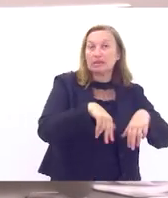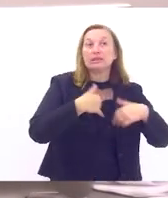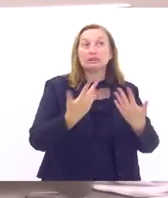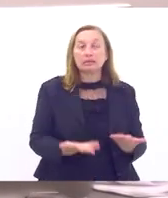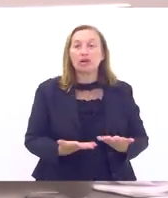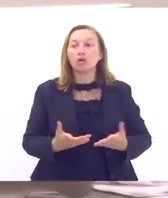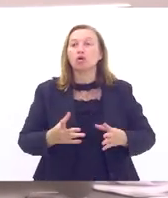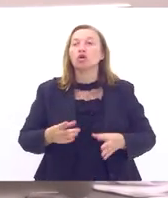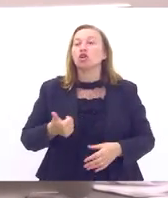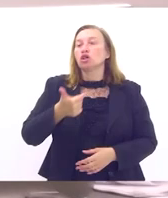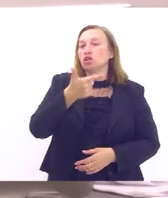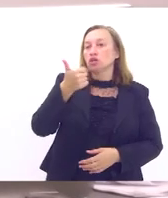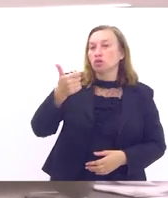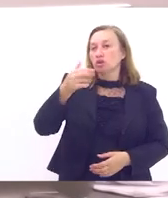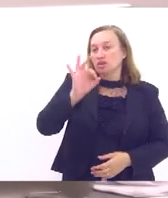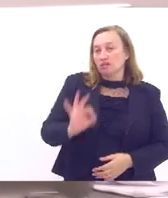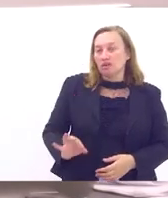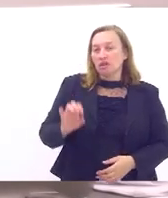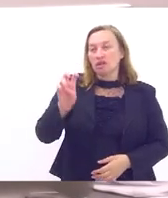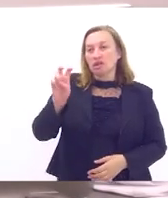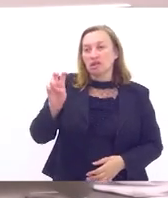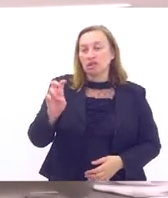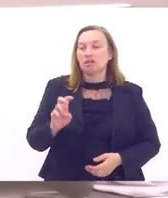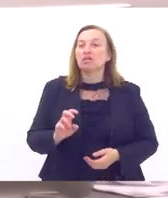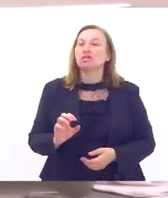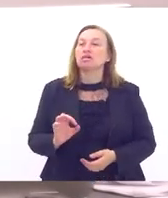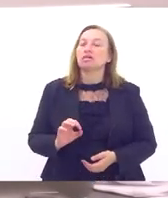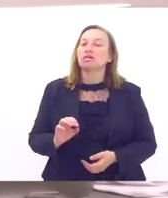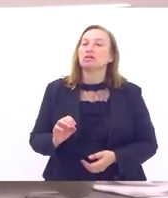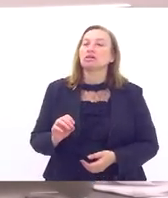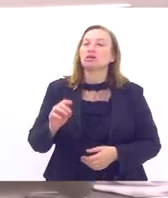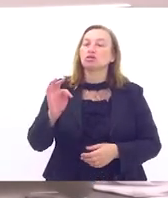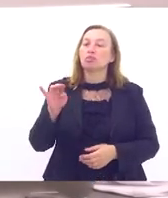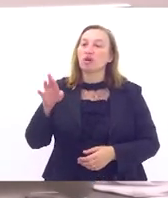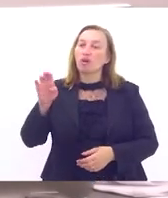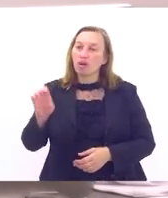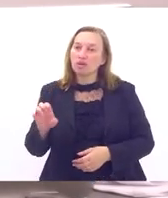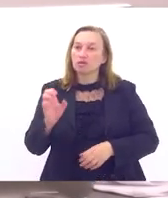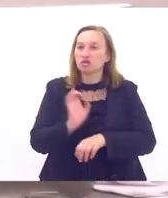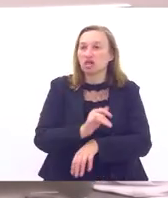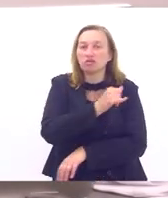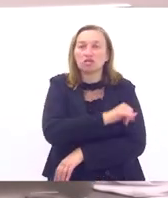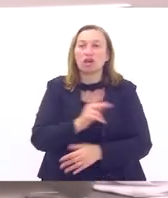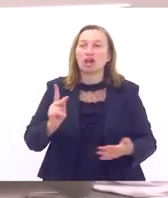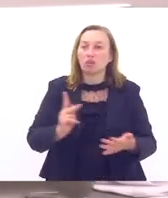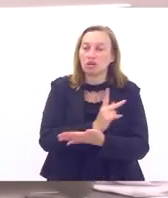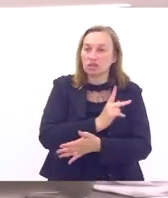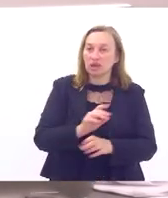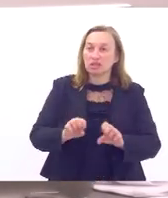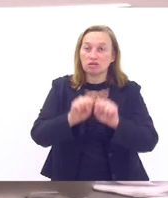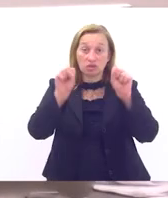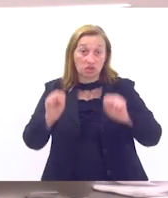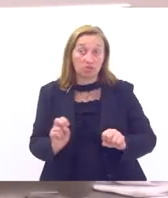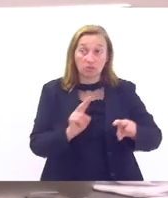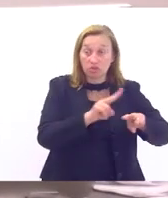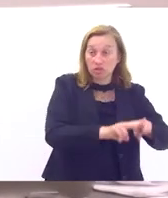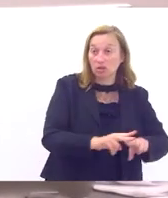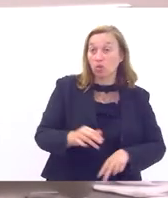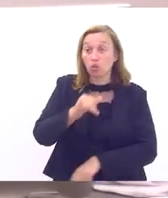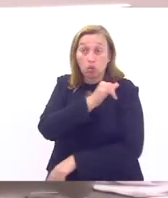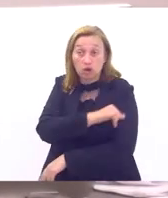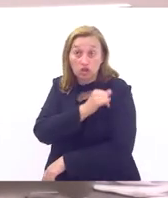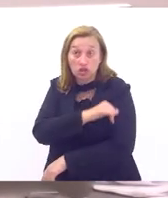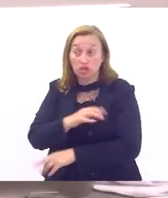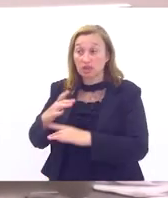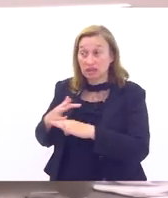Então, 12,5% de todos os casos de tuberculose no Estado do Rio de Janeiro acontece no sistema prisional. O Rio de Janeiro, né,